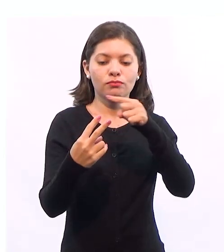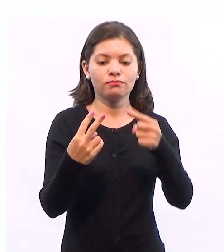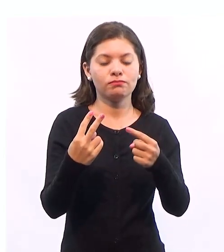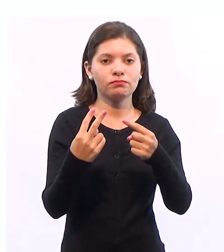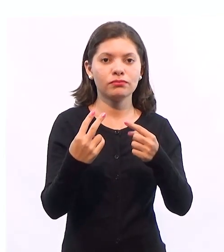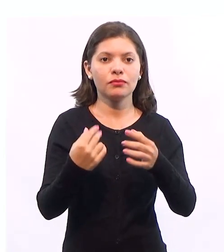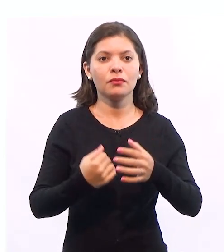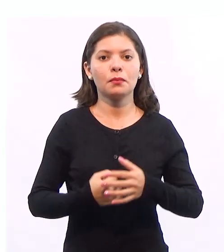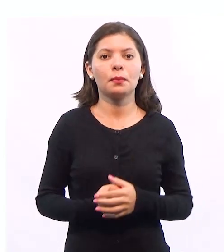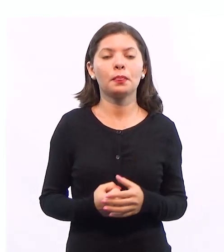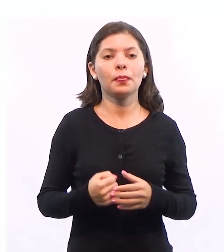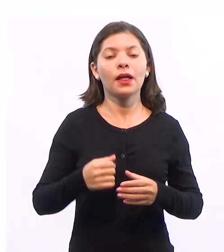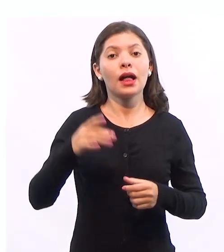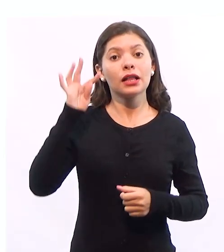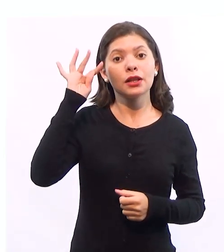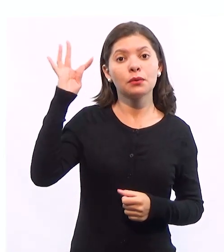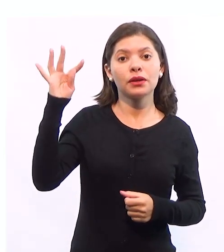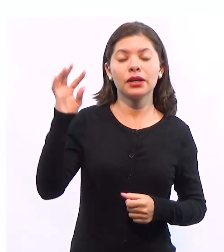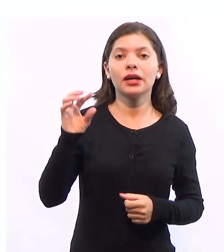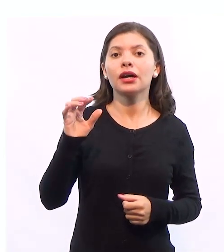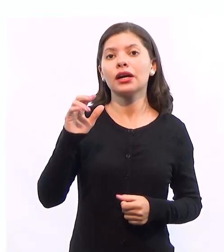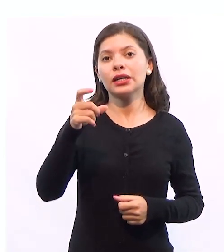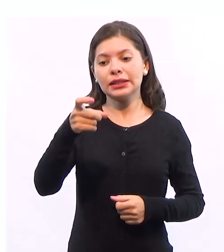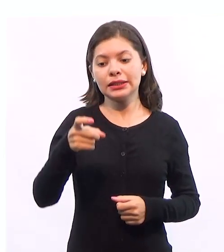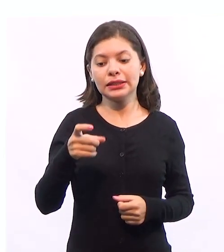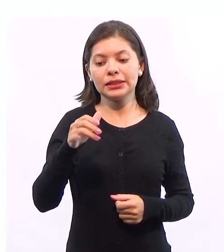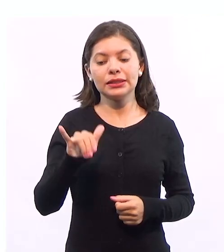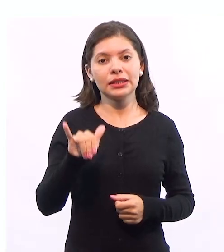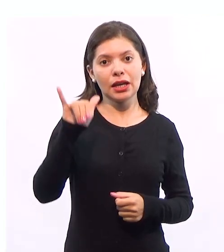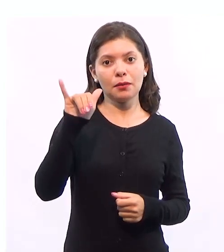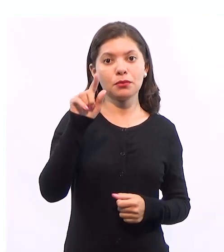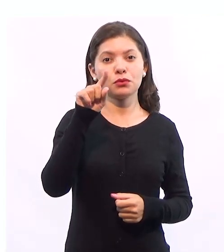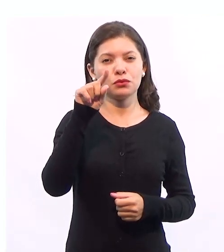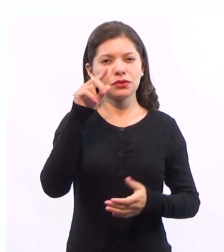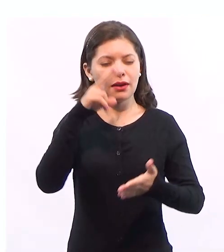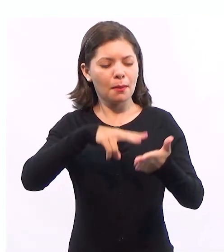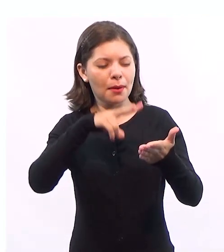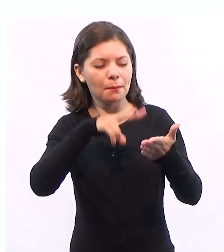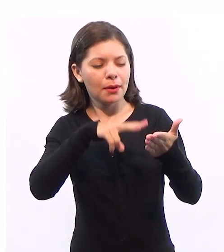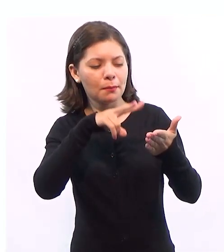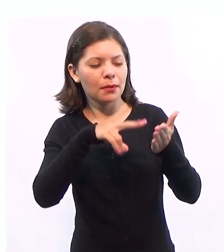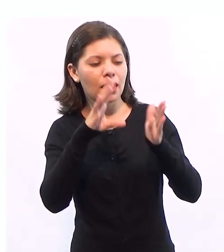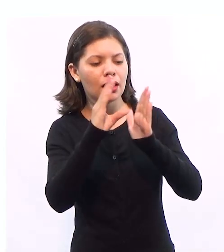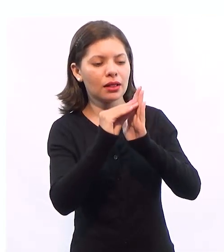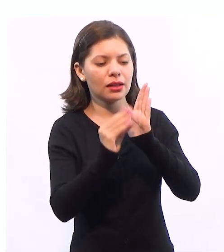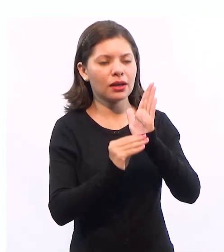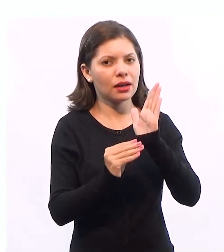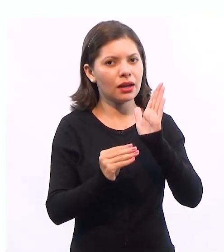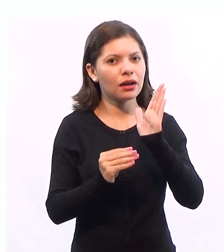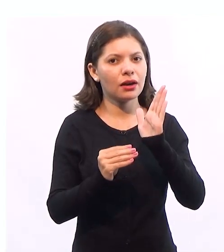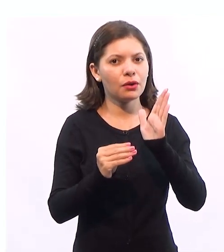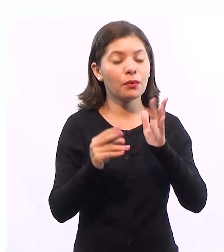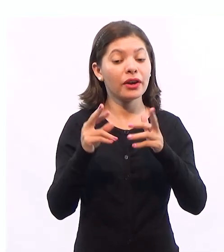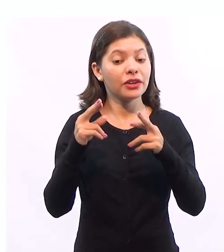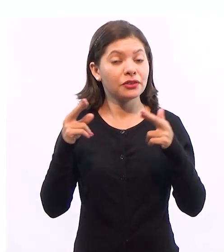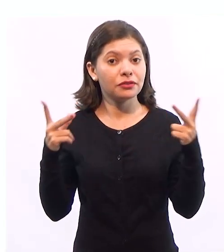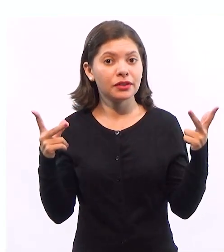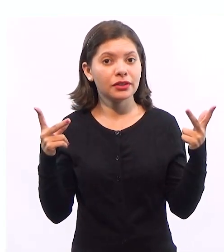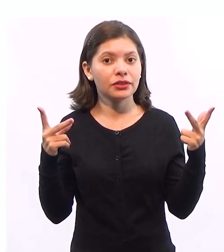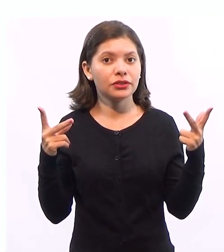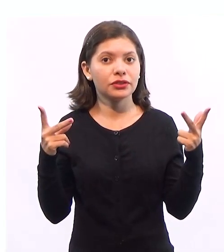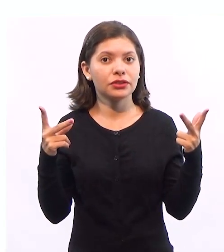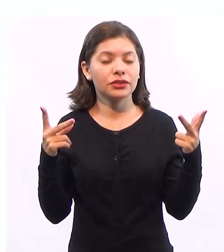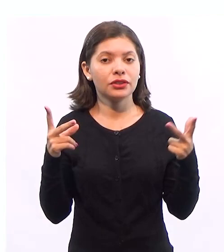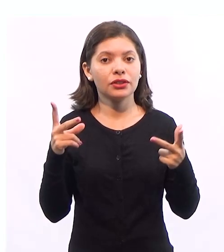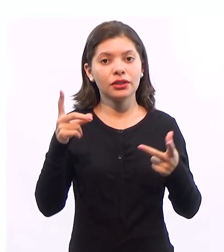MacGregor a teoria X e Y. Você vai ver aí no seu material, está muito bem diferenciada aí qual é essa teoria X